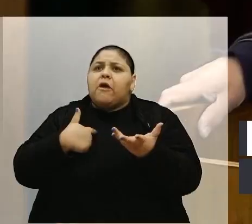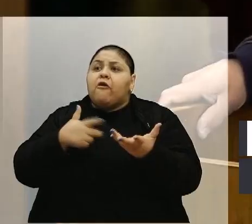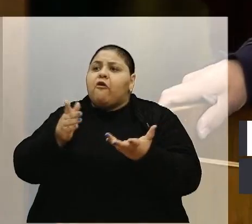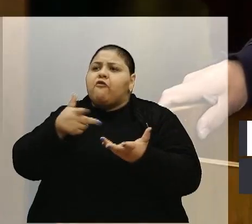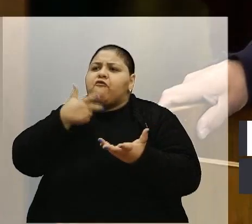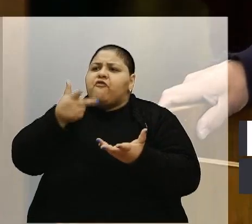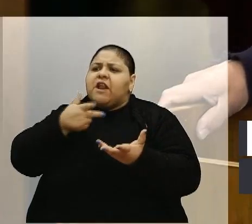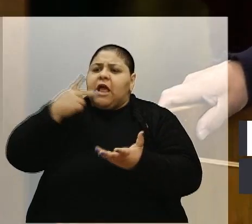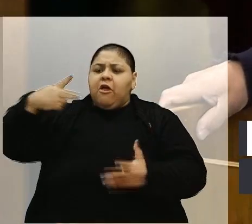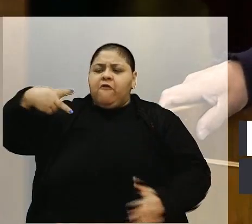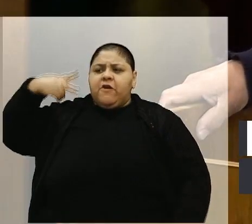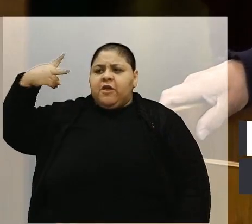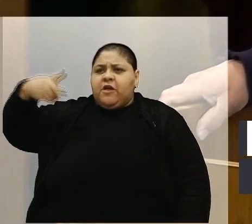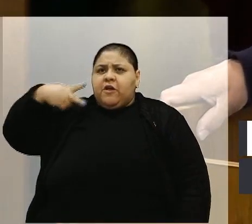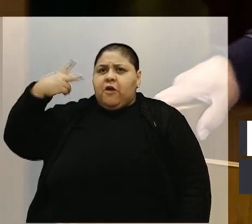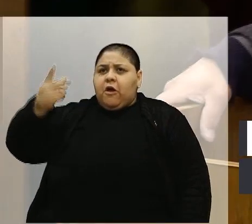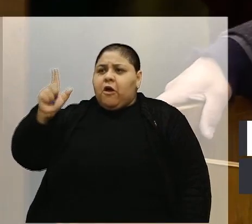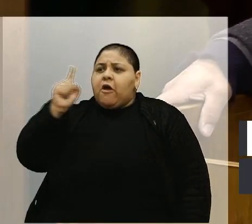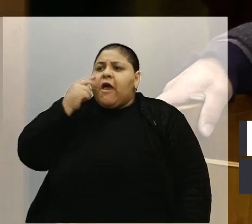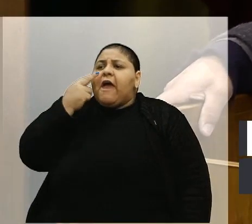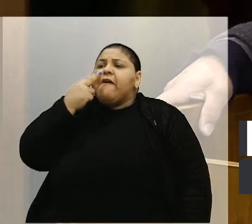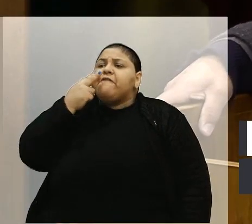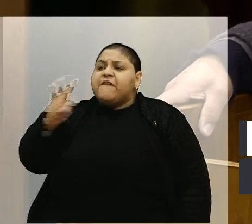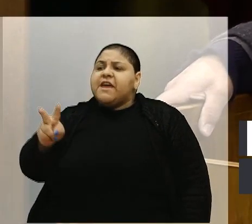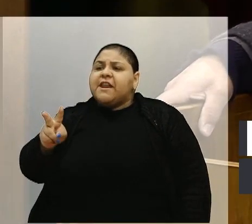população. Vereador é ver a dor.